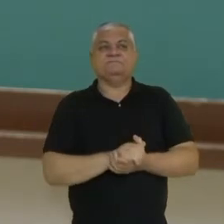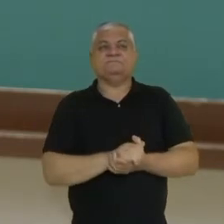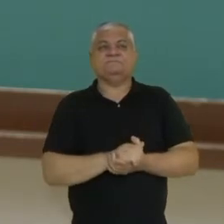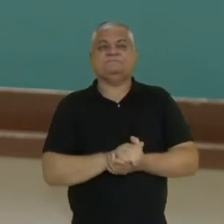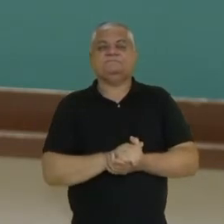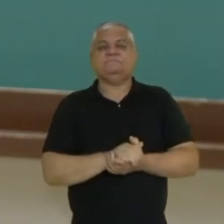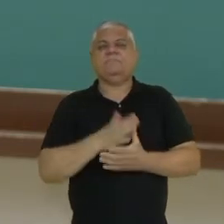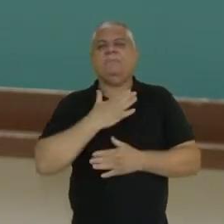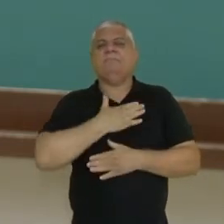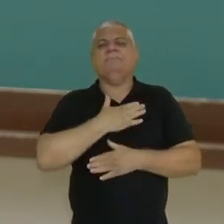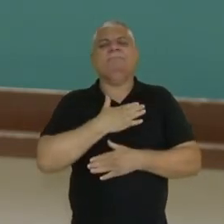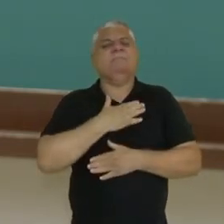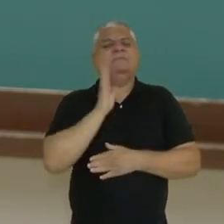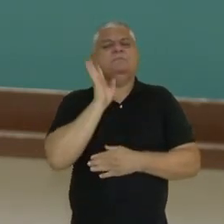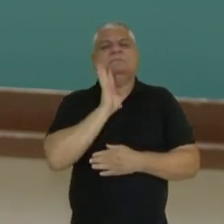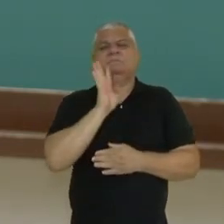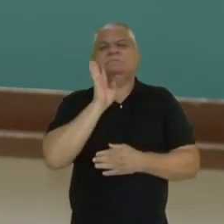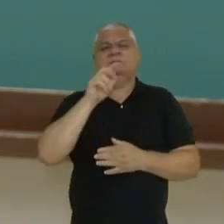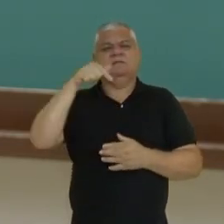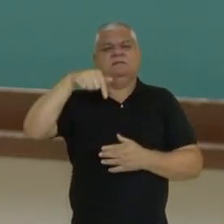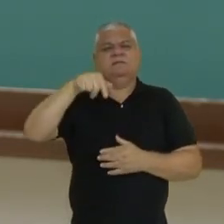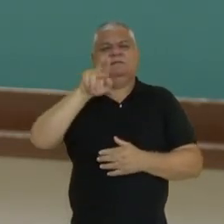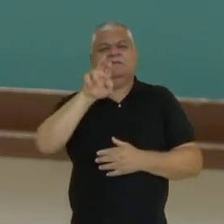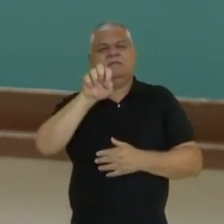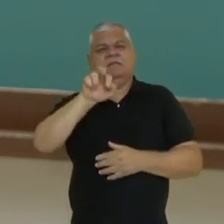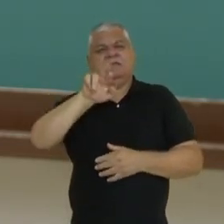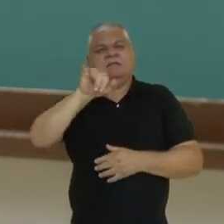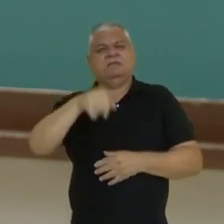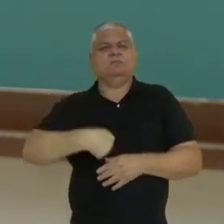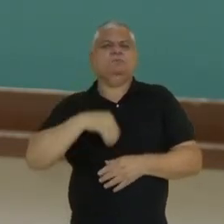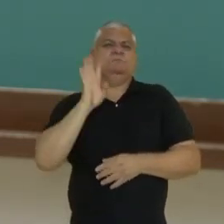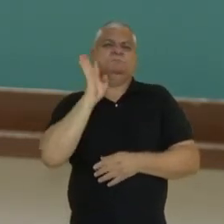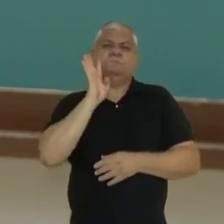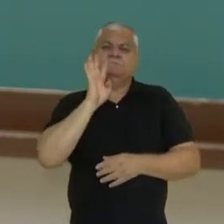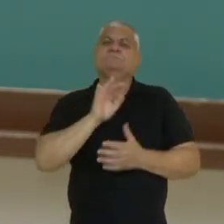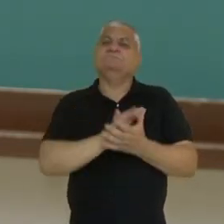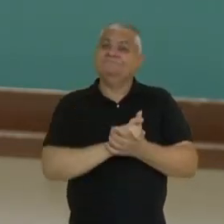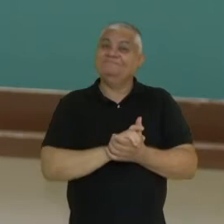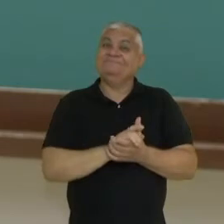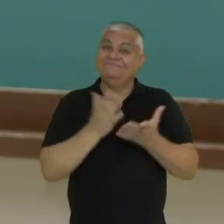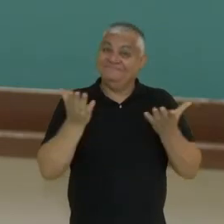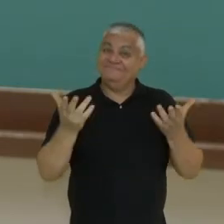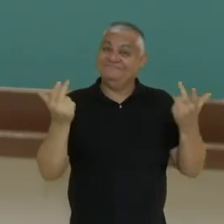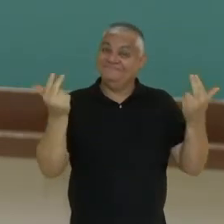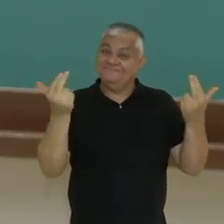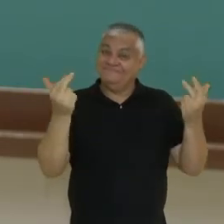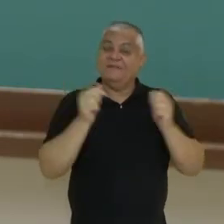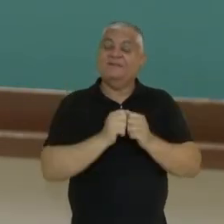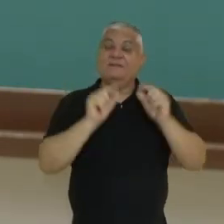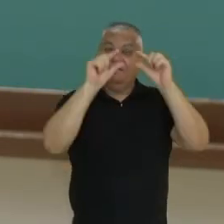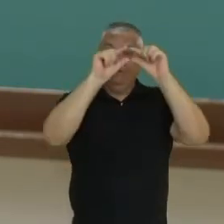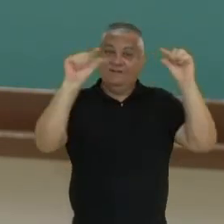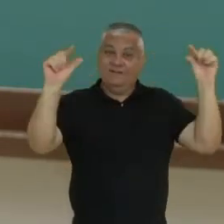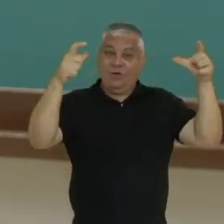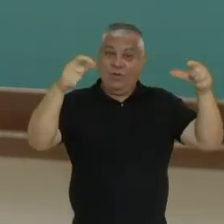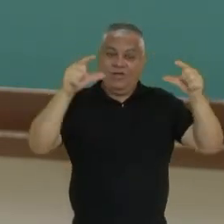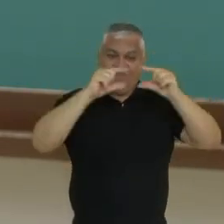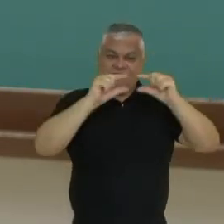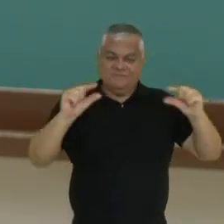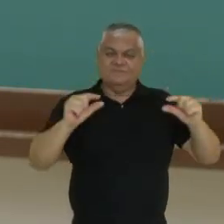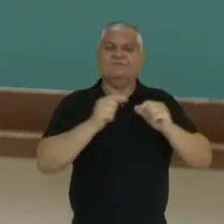observa? Meu querido. Então, ó, vocativo, meu querido. Exatamente abaixo de local e data,